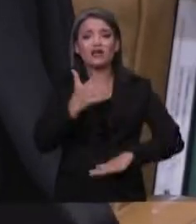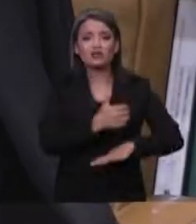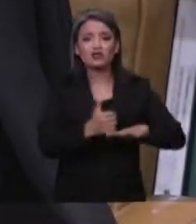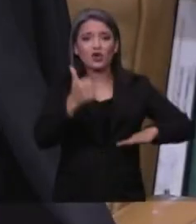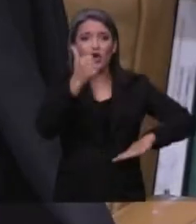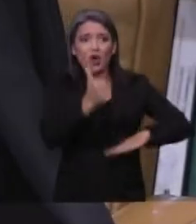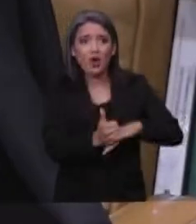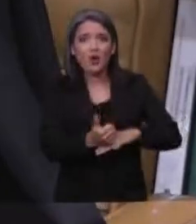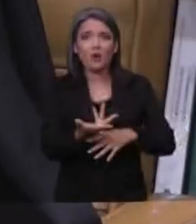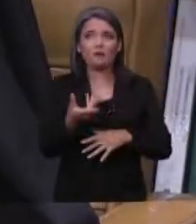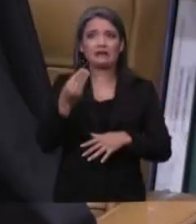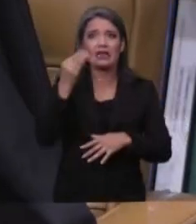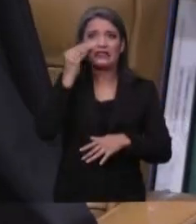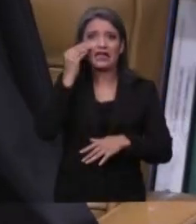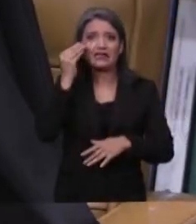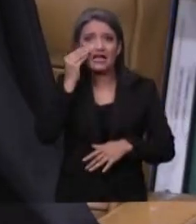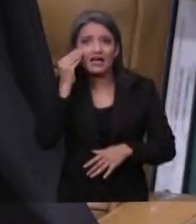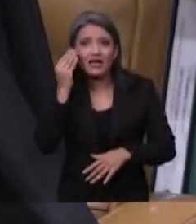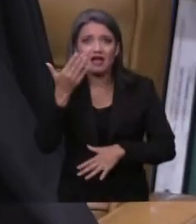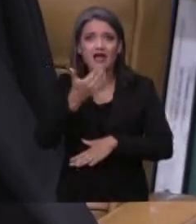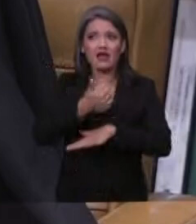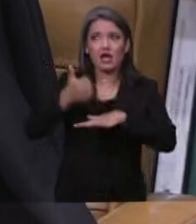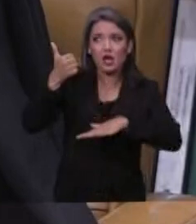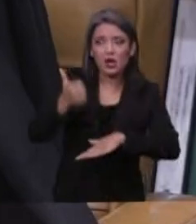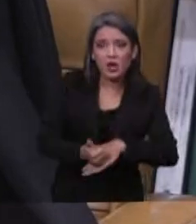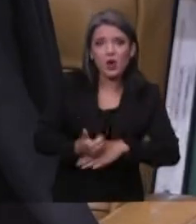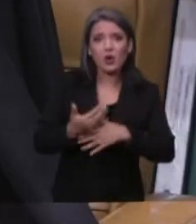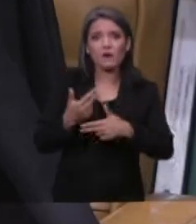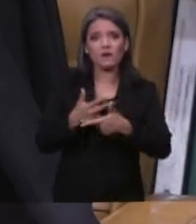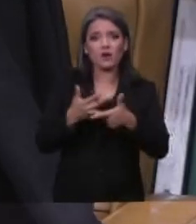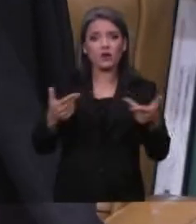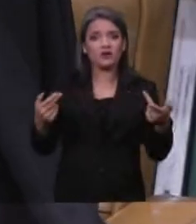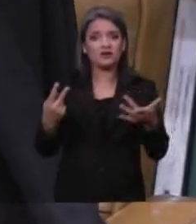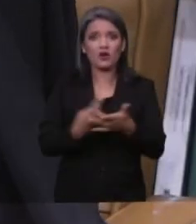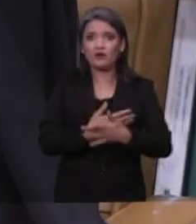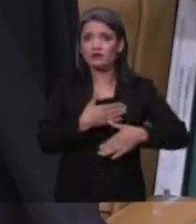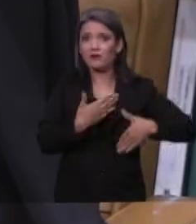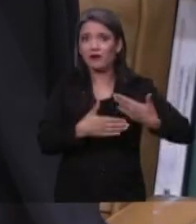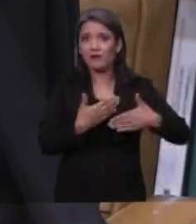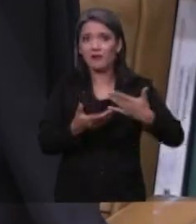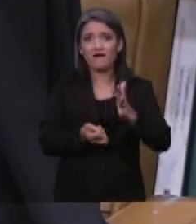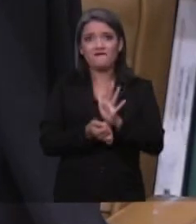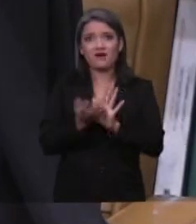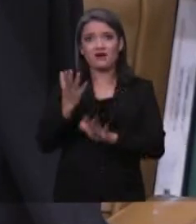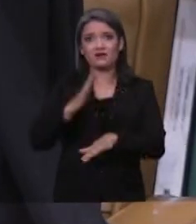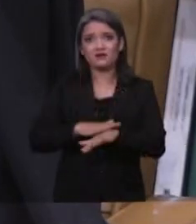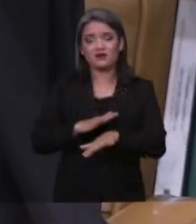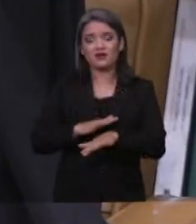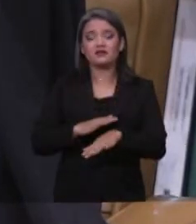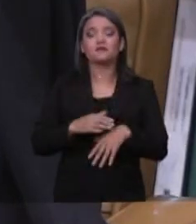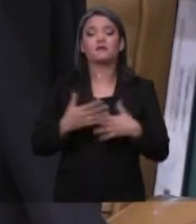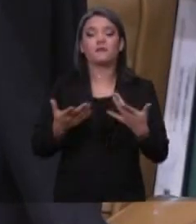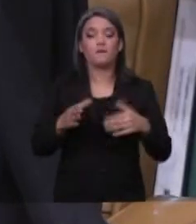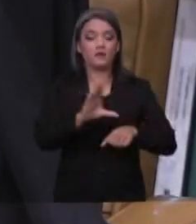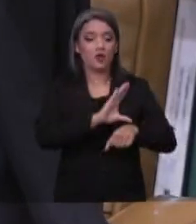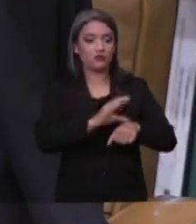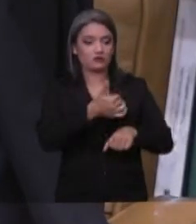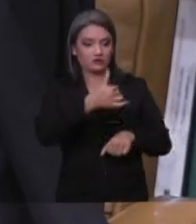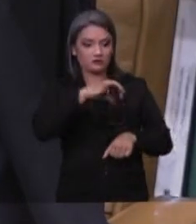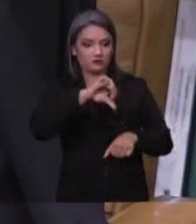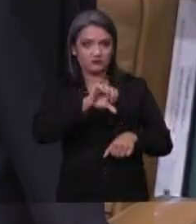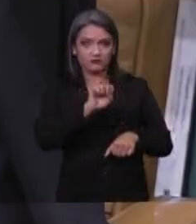ou tentativas de quebra da legalidade constitucional. E sob a Constituição de 88, nós